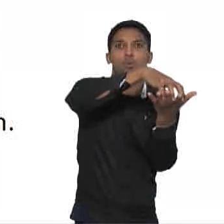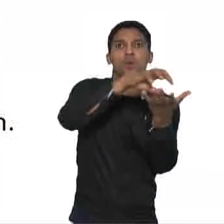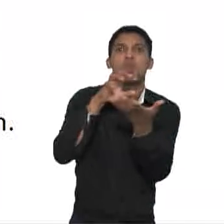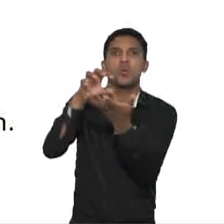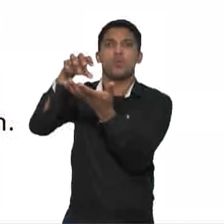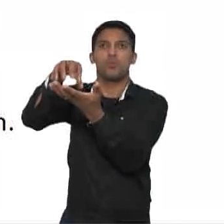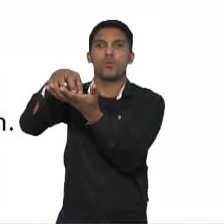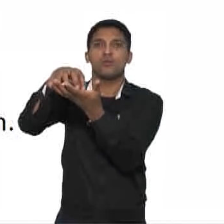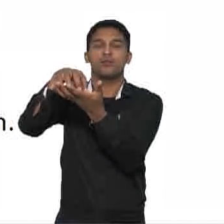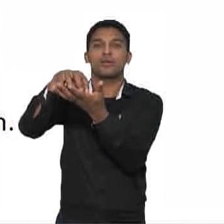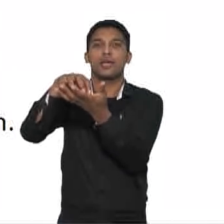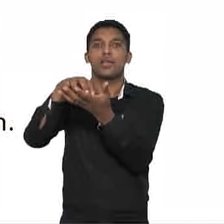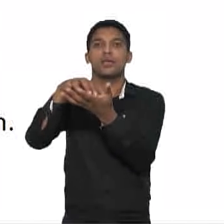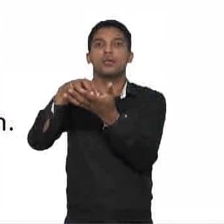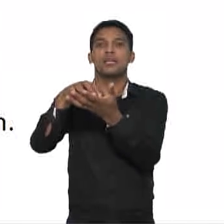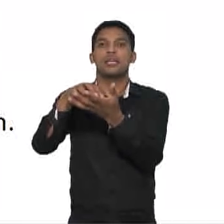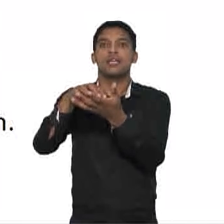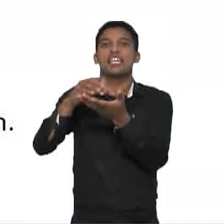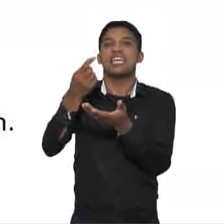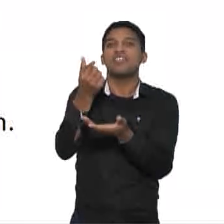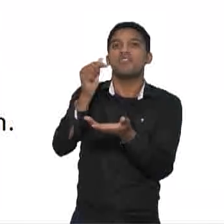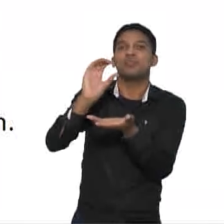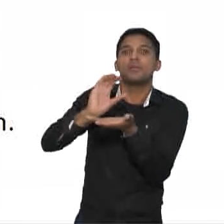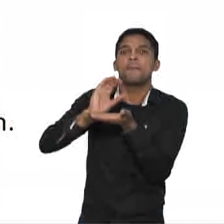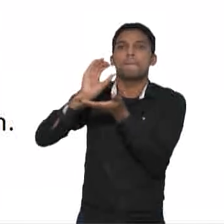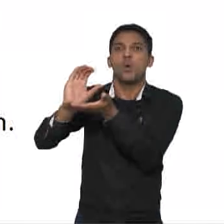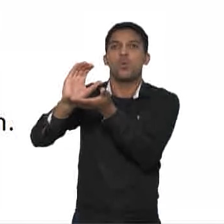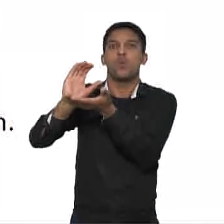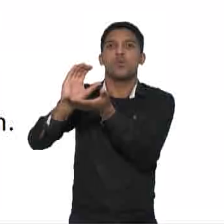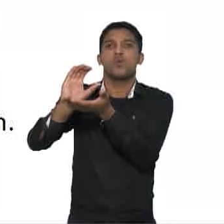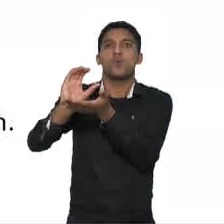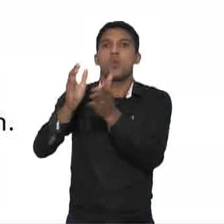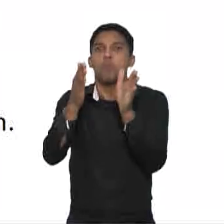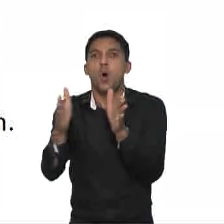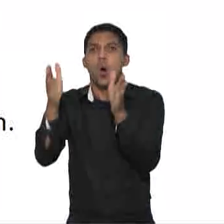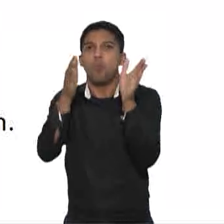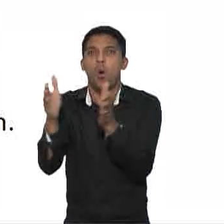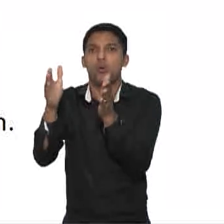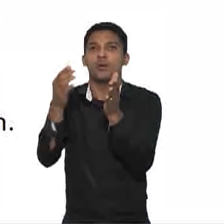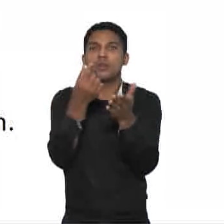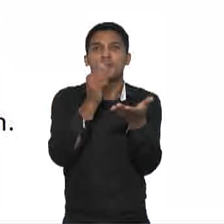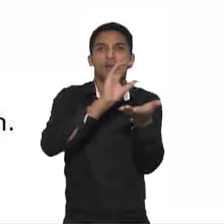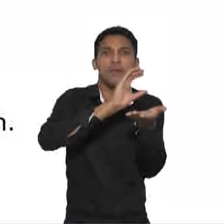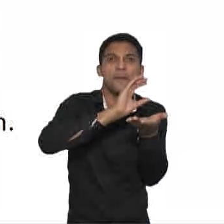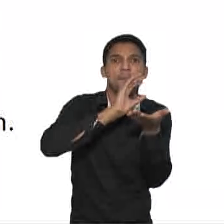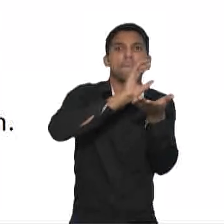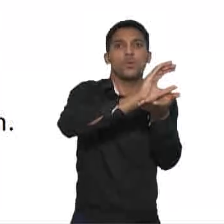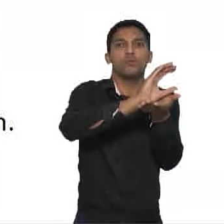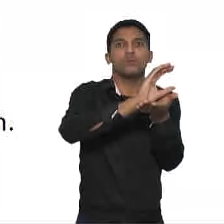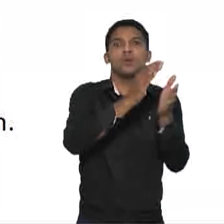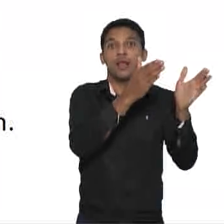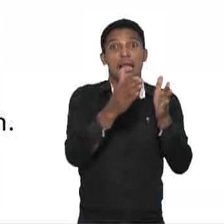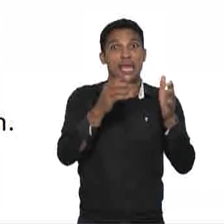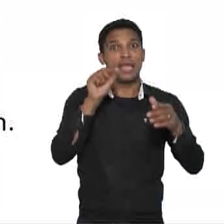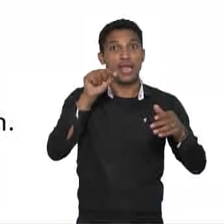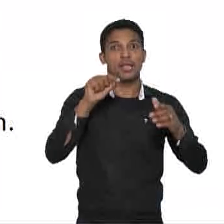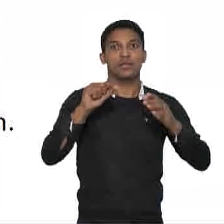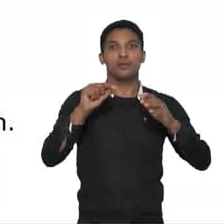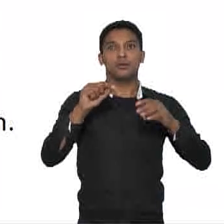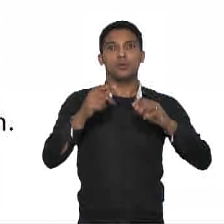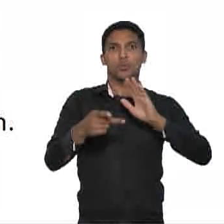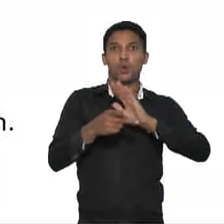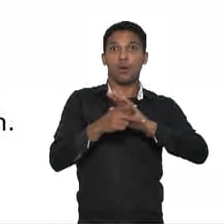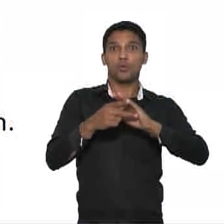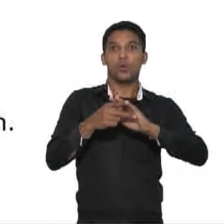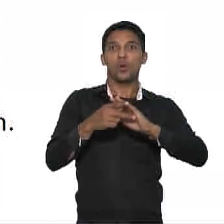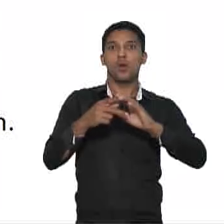lucro, resultando num investimento, daí que pega, né? Resultando num investimento maior da educação ambiental,